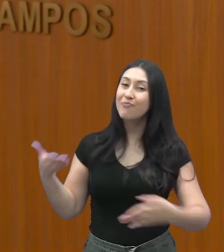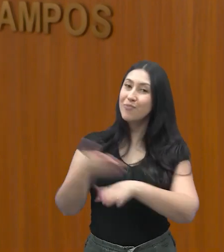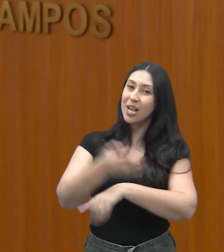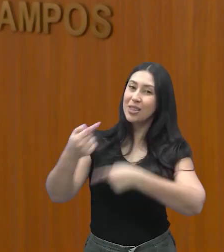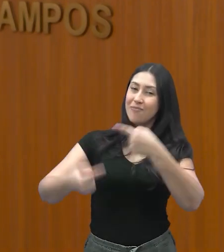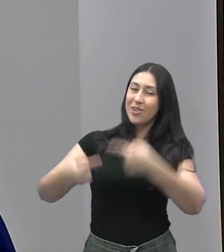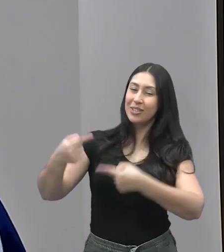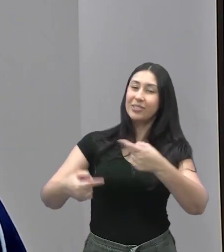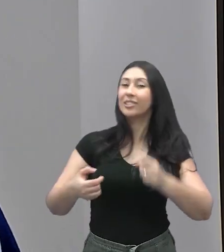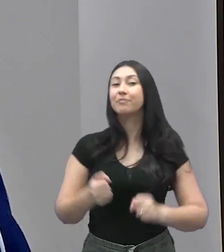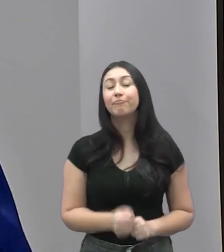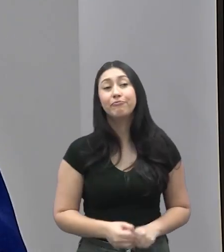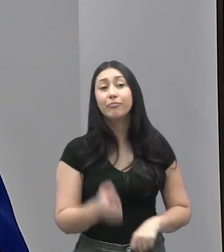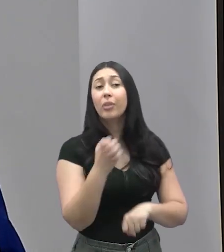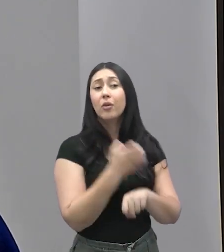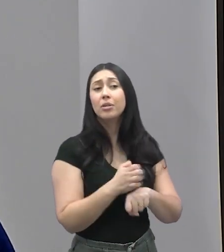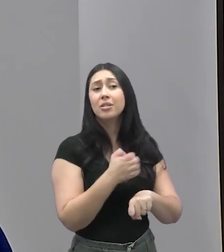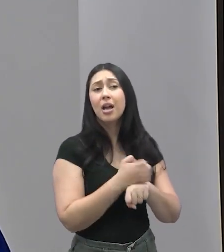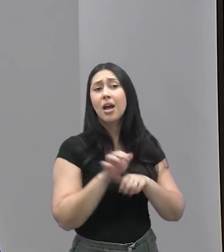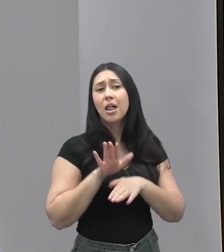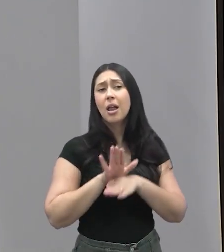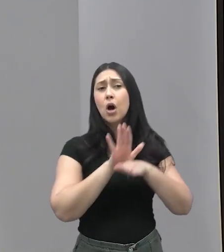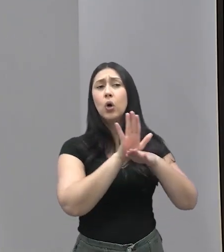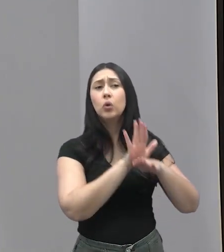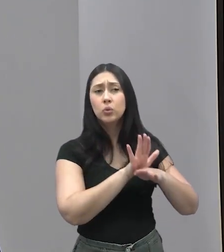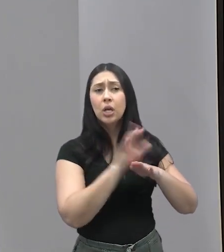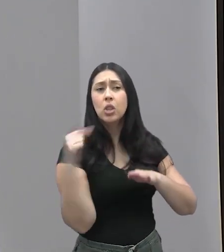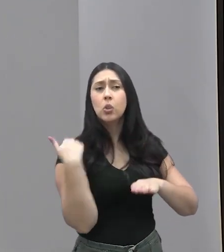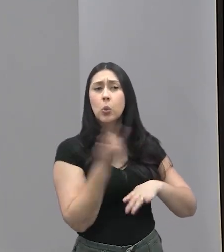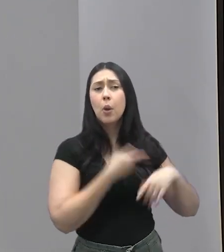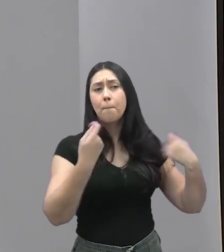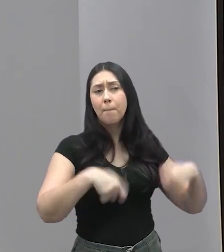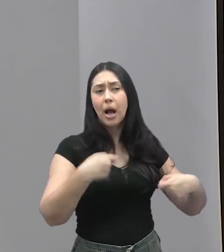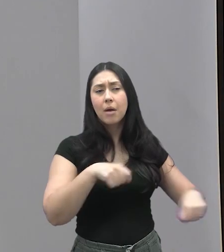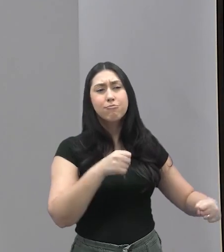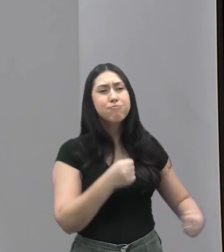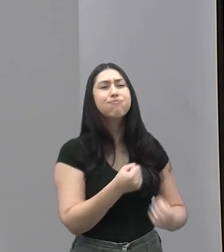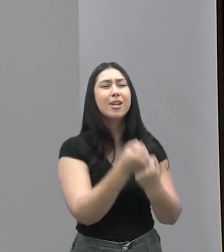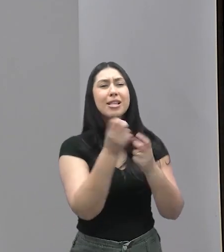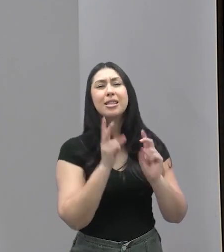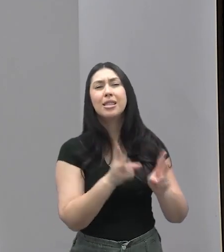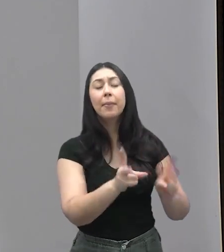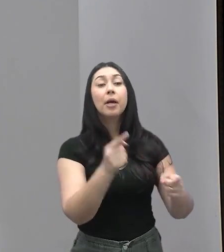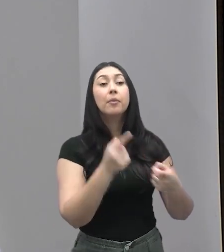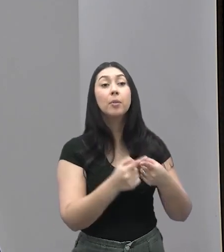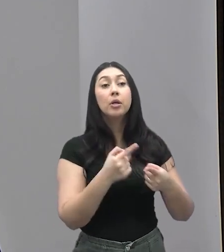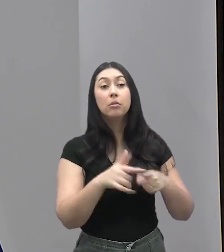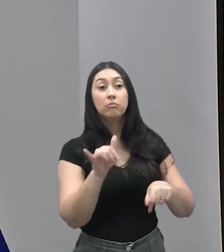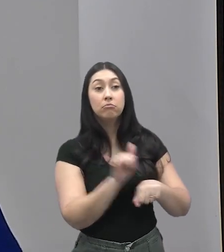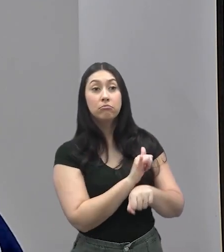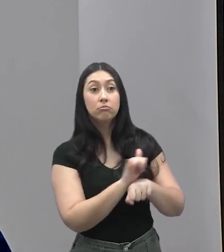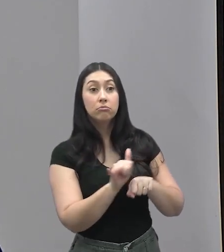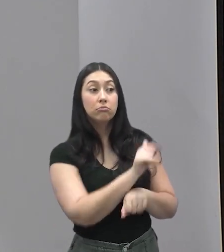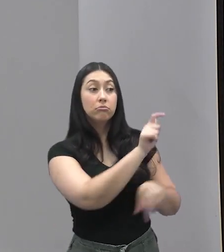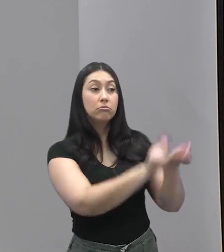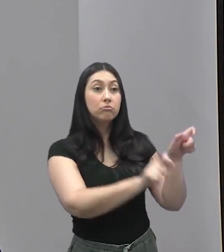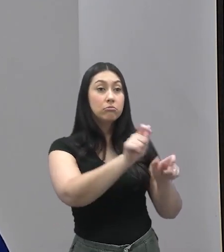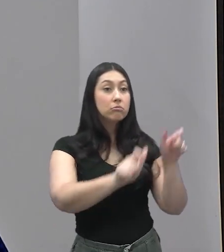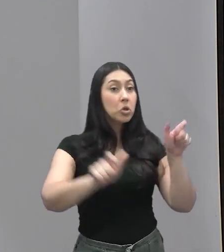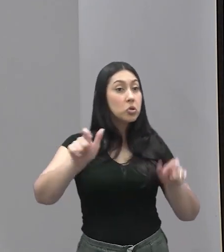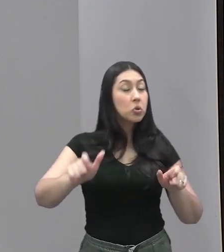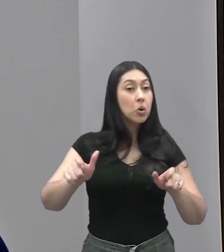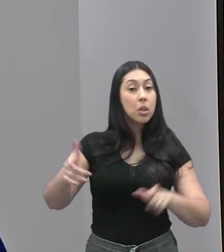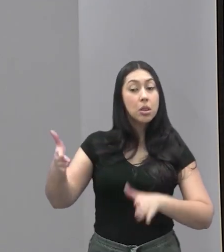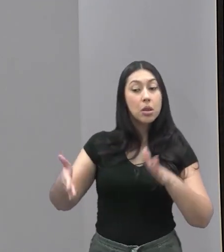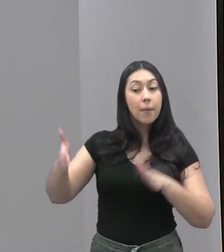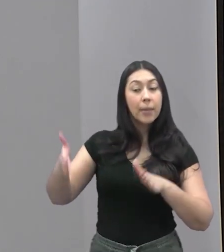gestão pública. O estágio é um desses caminhos que nós temos que sempre estar apoiando, sempre, porque é uma forma que as pessoas têm